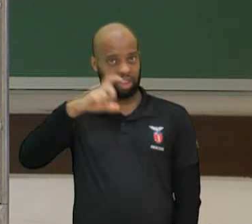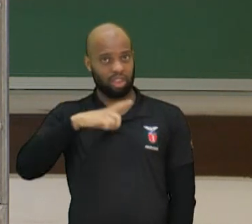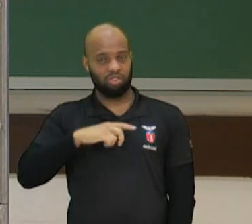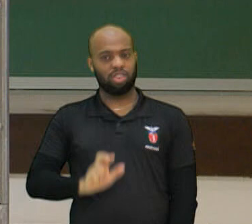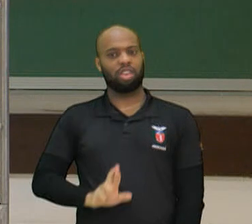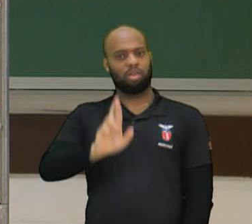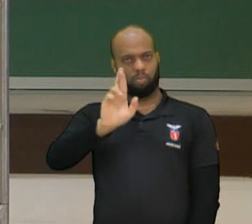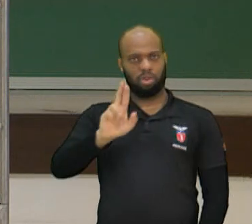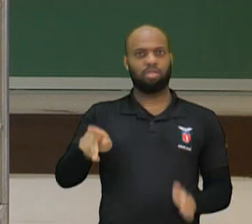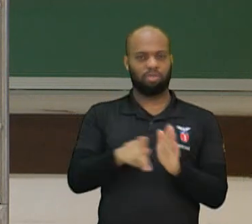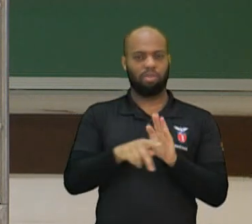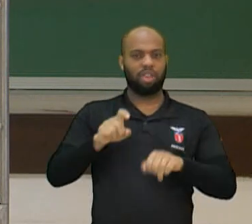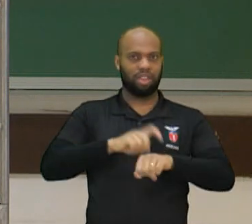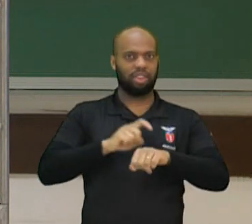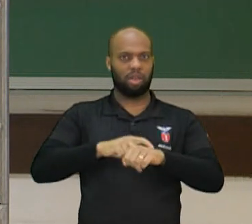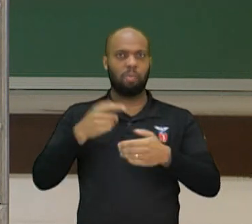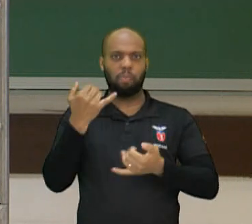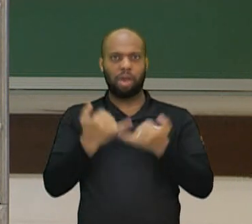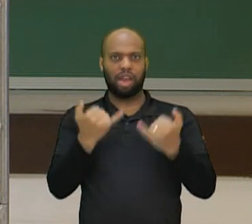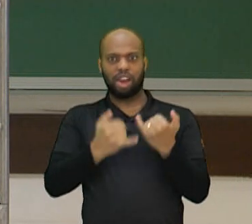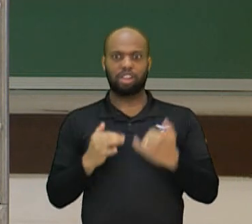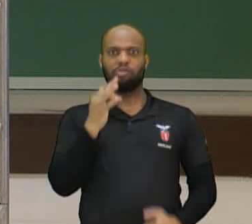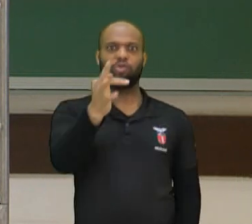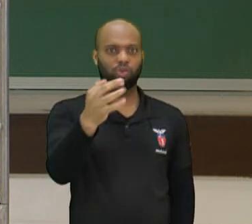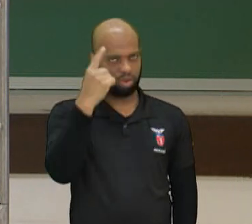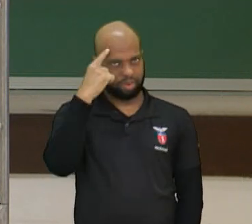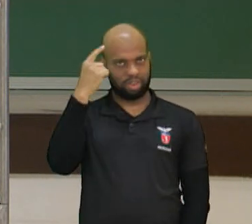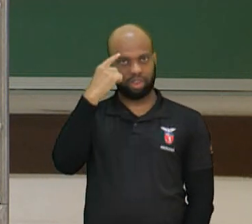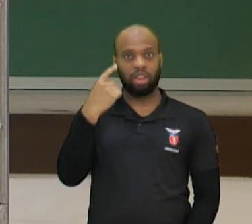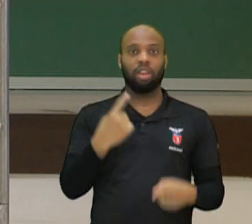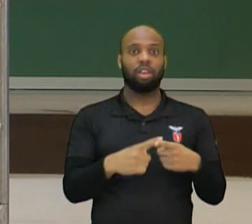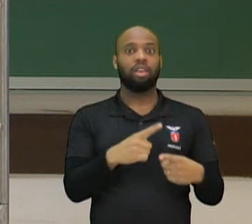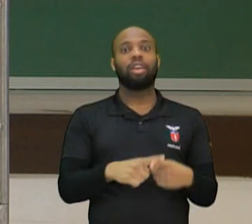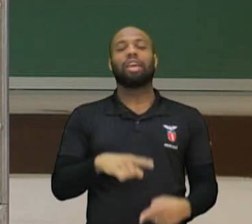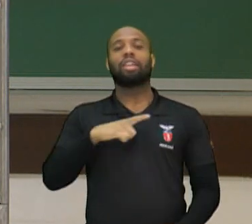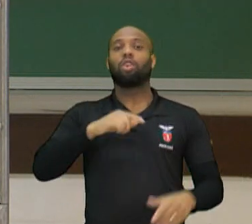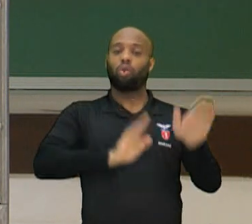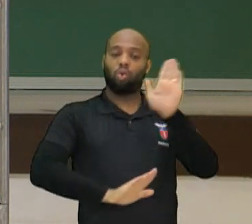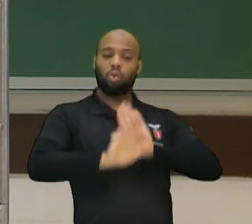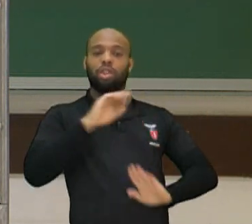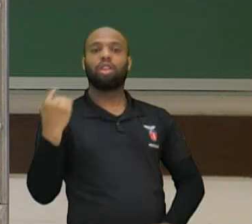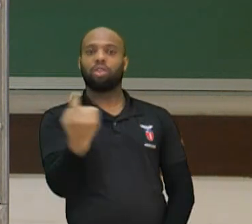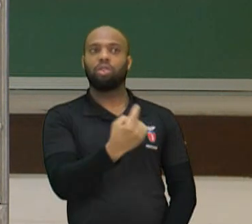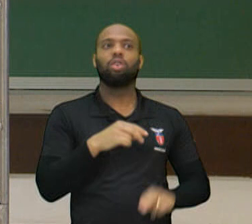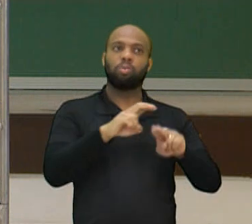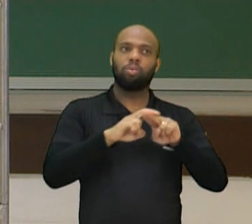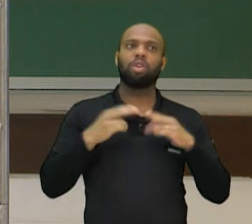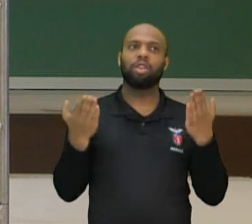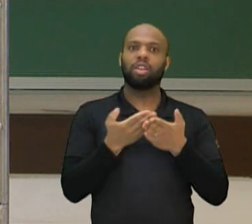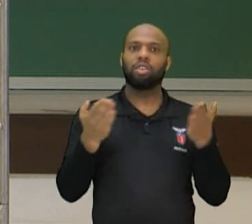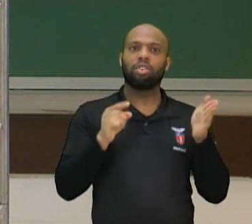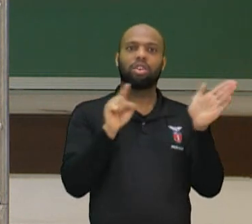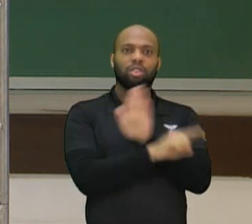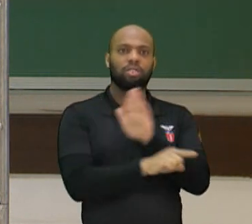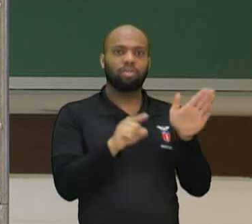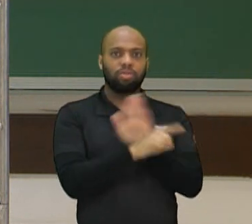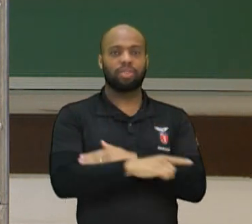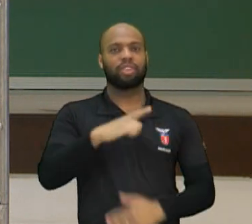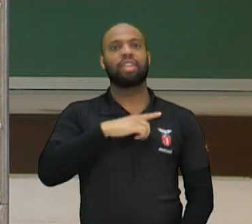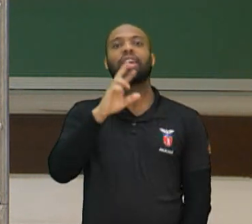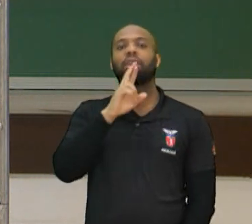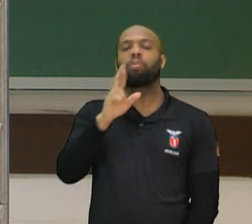seu tempo. Dois termos que ela menciona merecem um pouco de cuidado nosso, por isso vamos fazer 2 quizzes